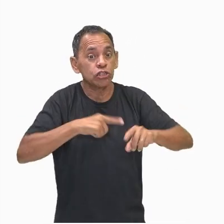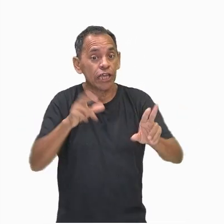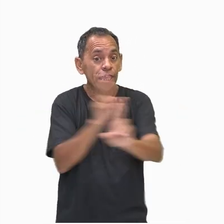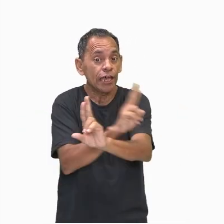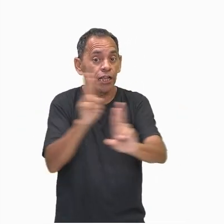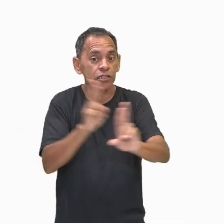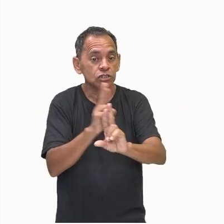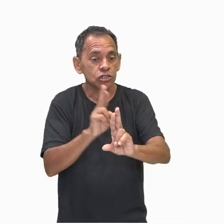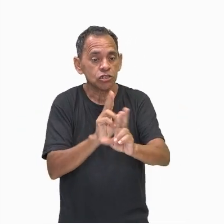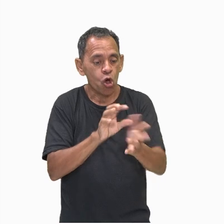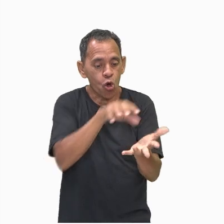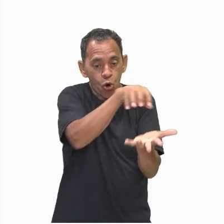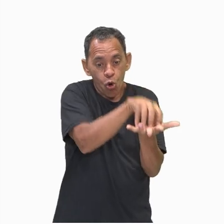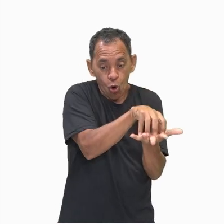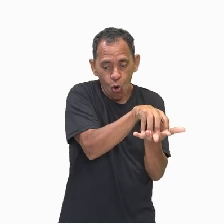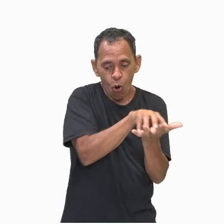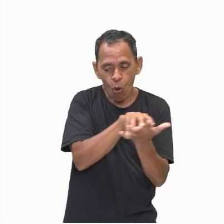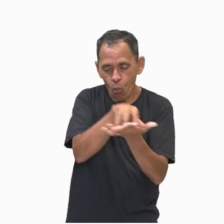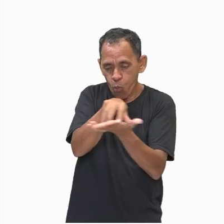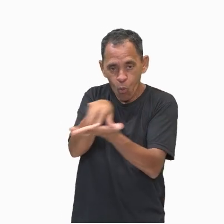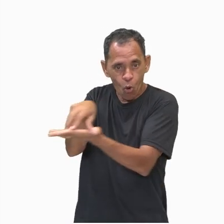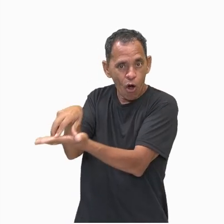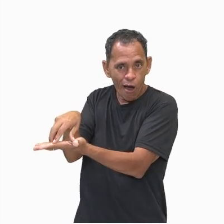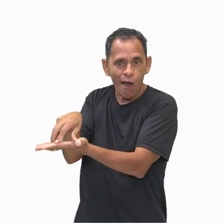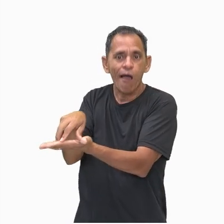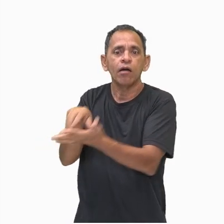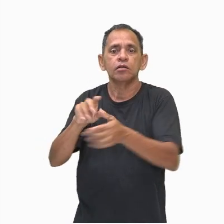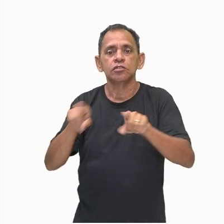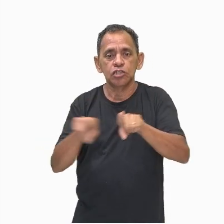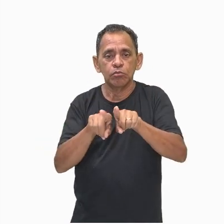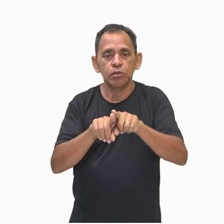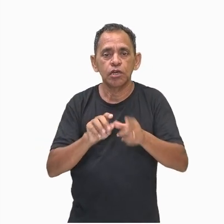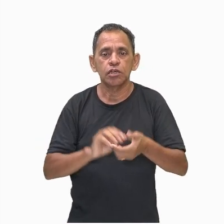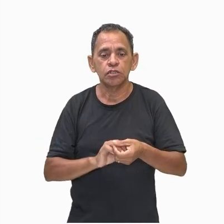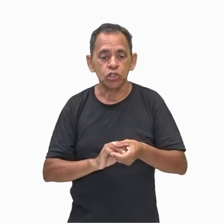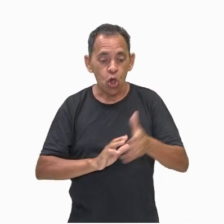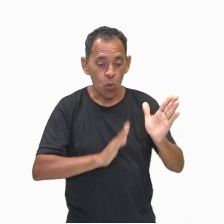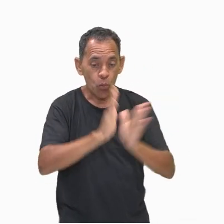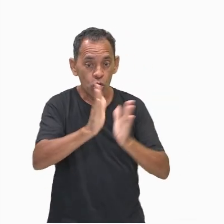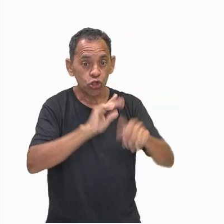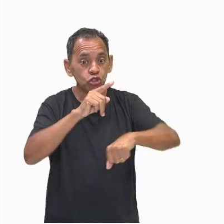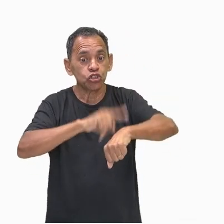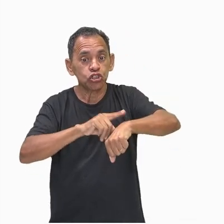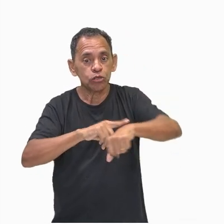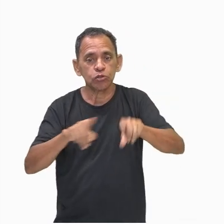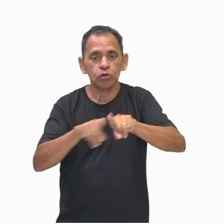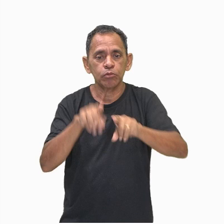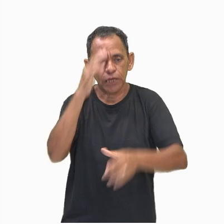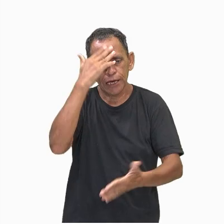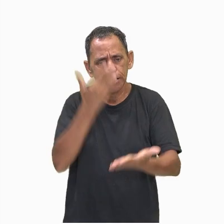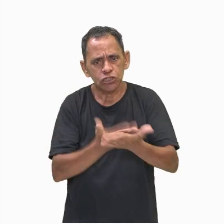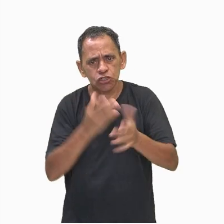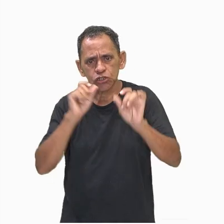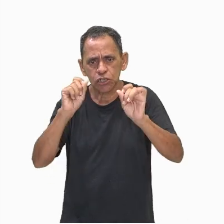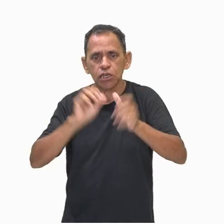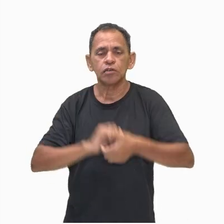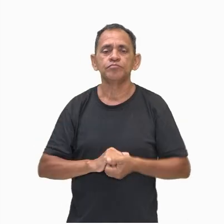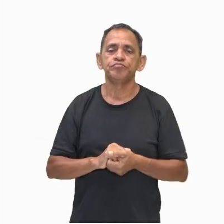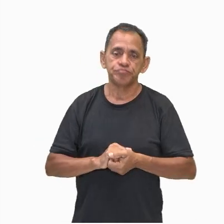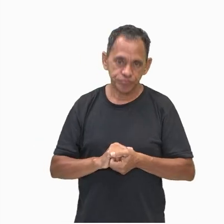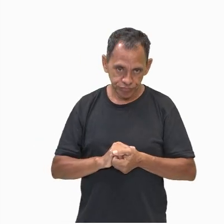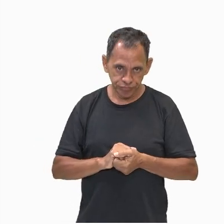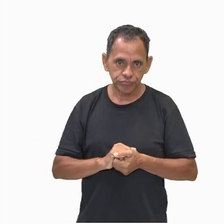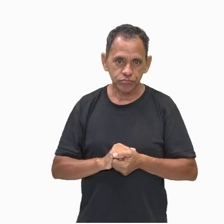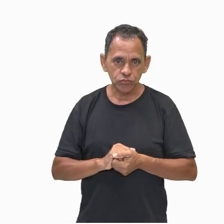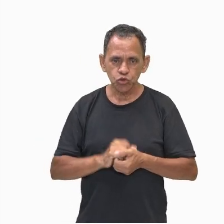deslocamento de um corpo em determinado tempo ela pode ser considerada a grandeza que mede